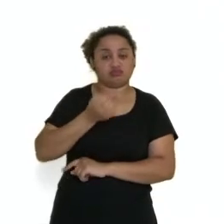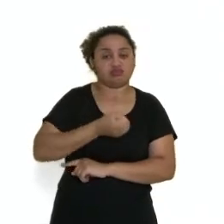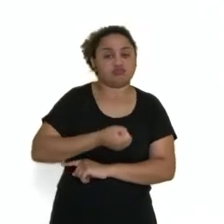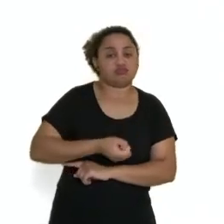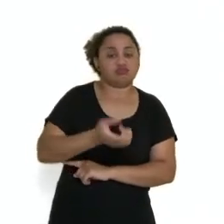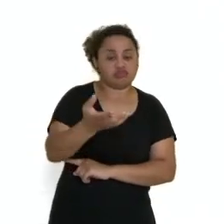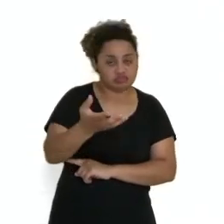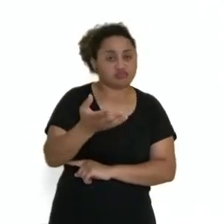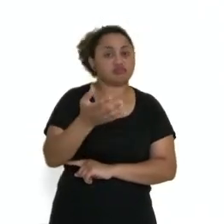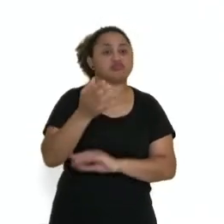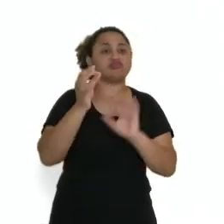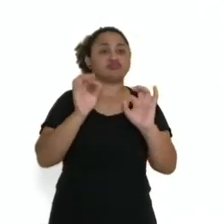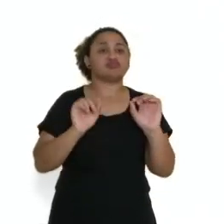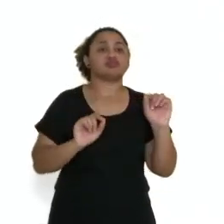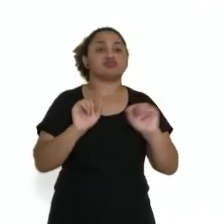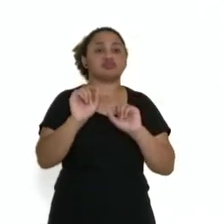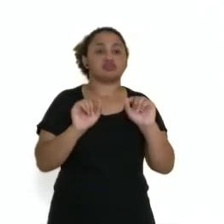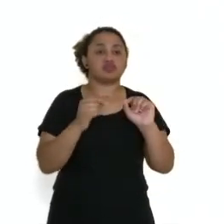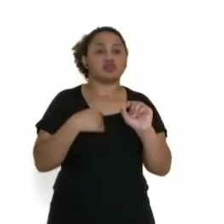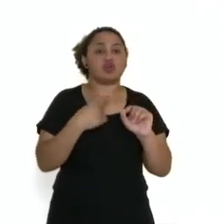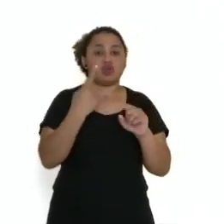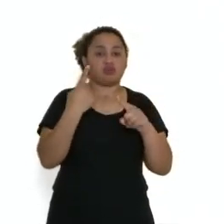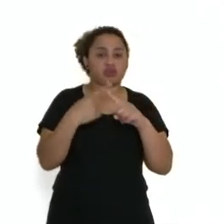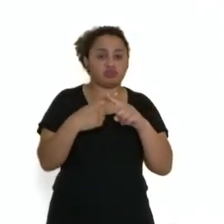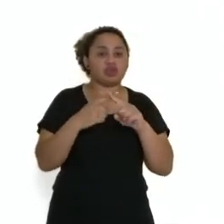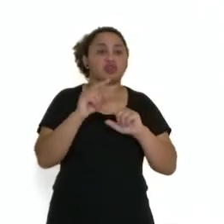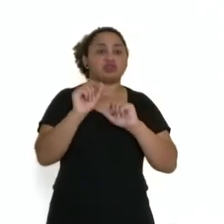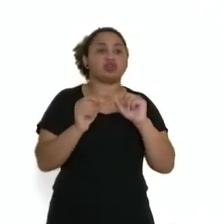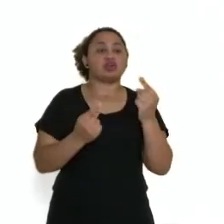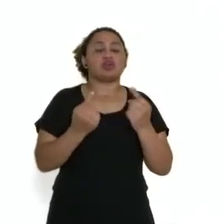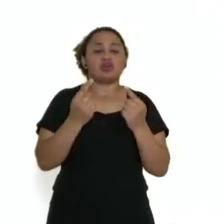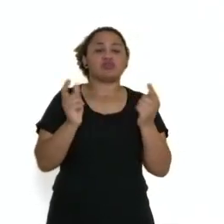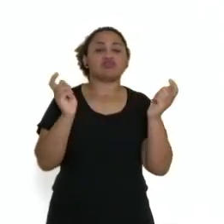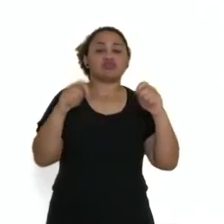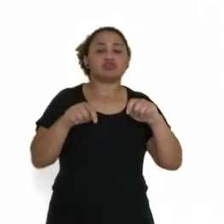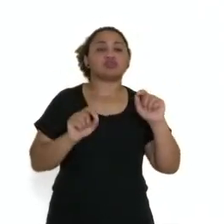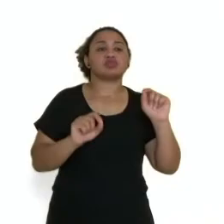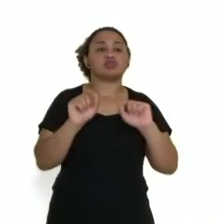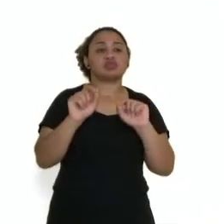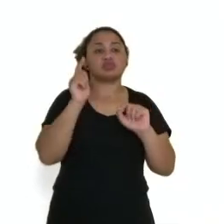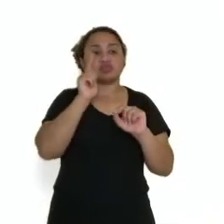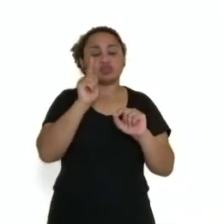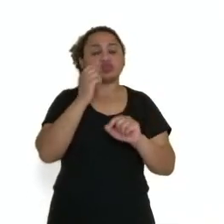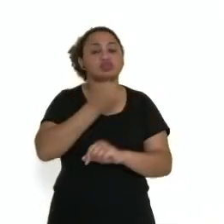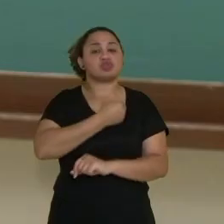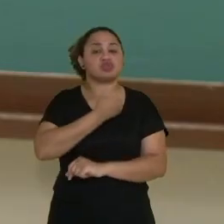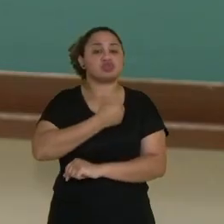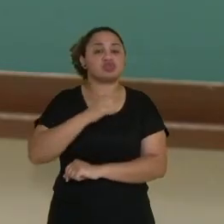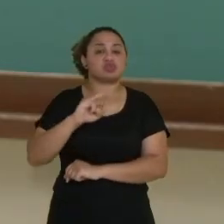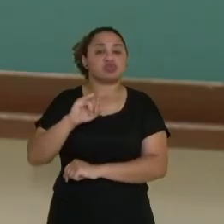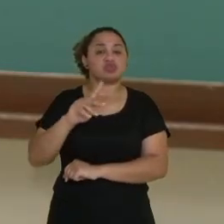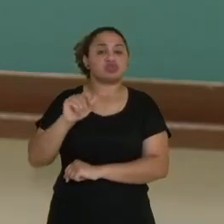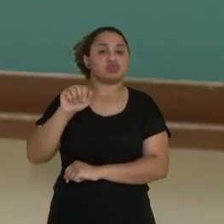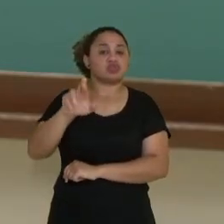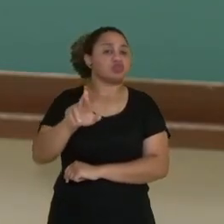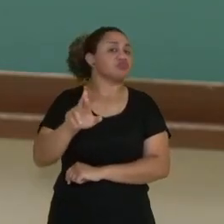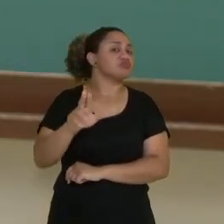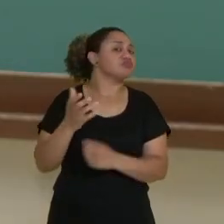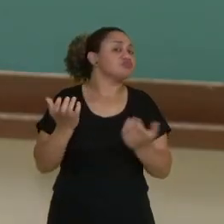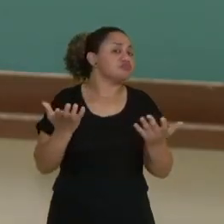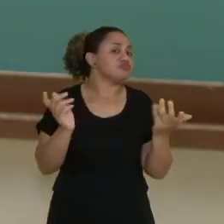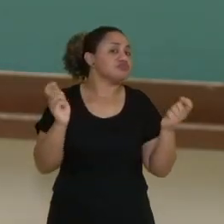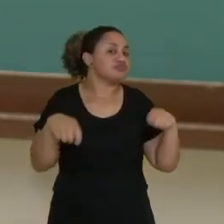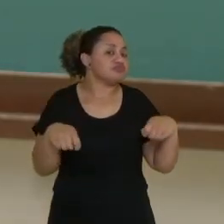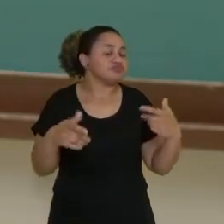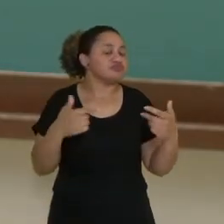dado honesto, uma única vez, qual é a probabilidade de obtermos um número ímpar? Então, pensa